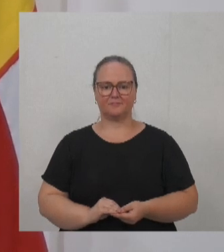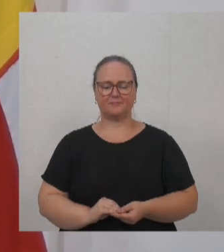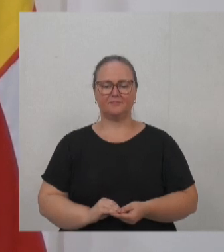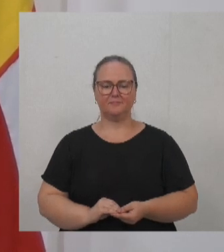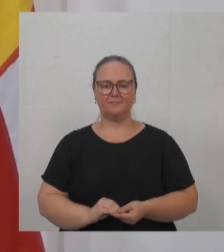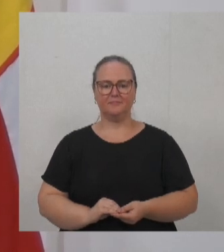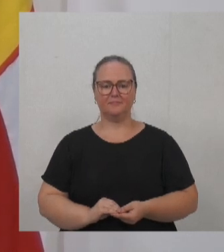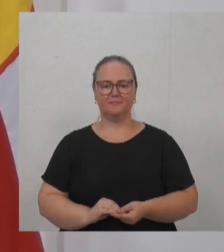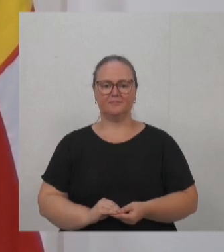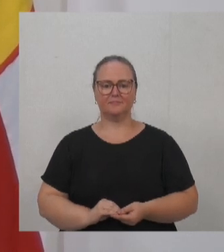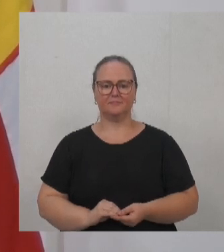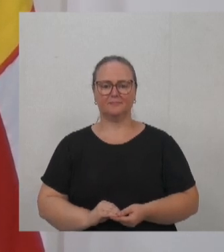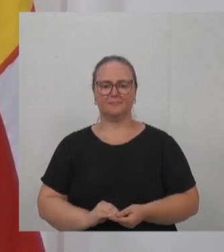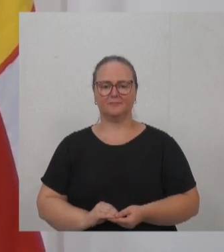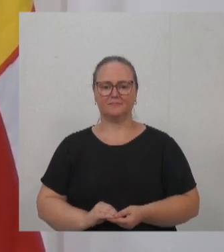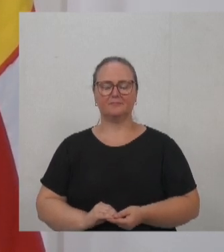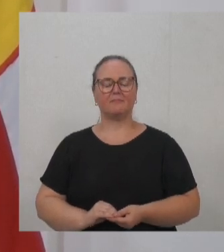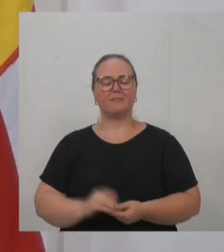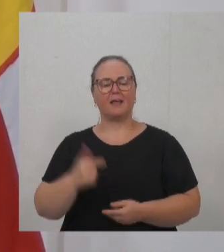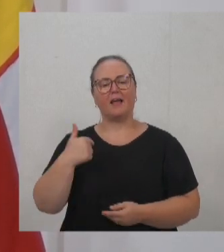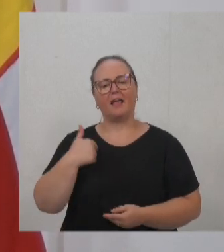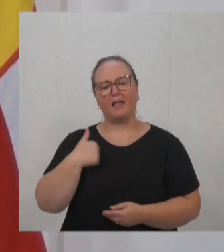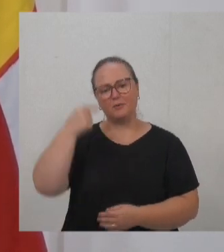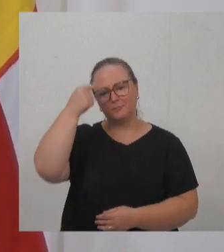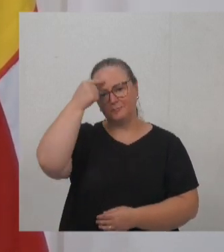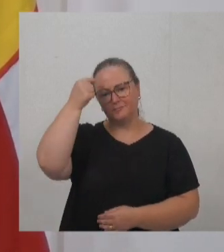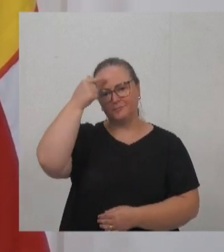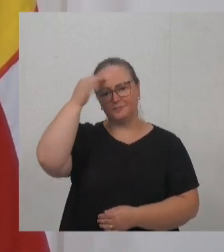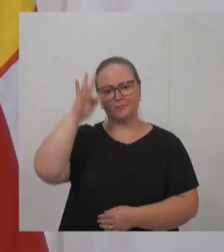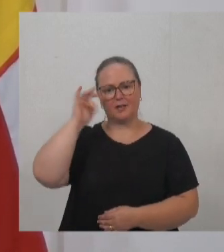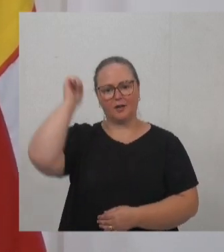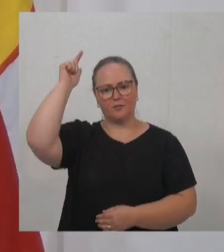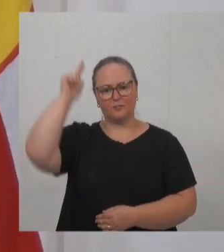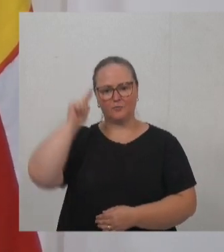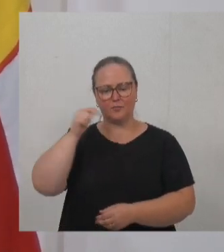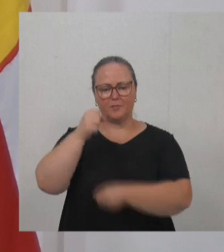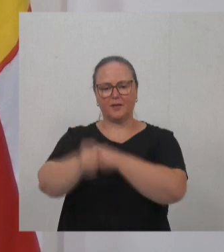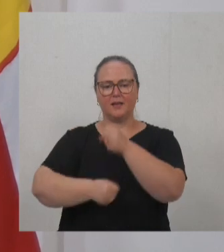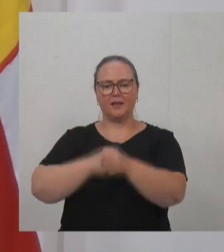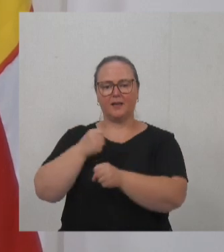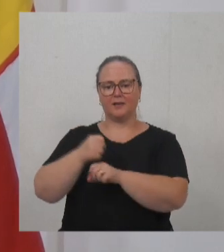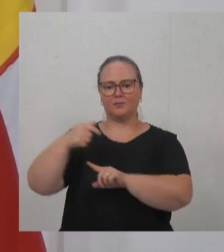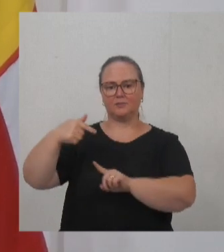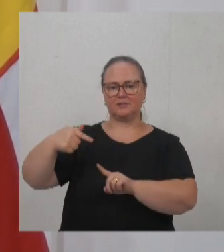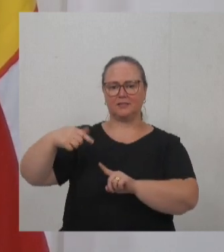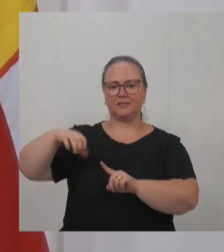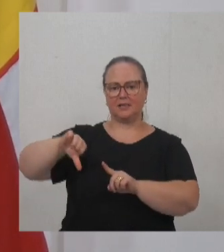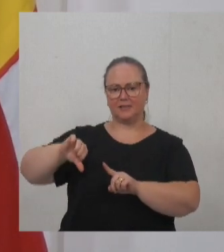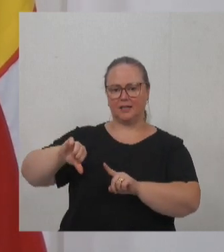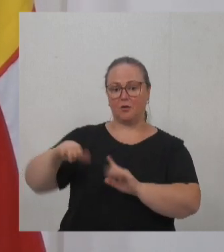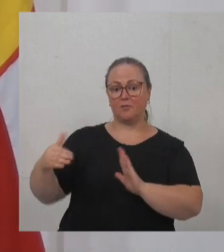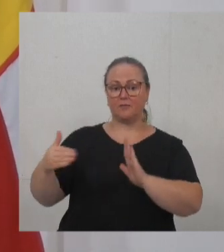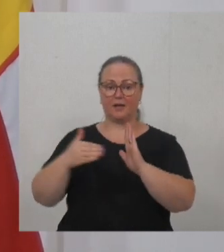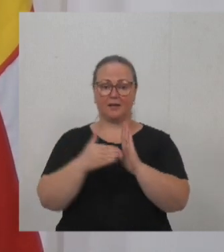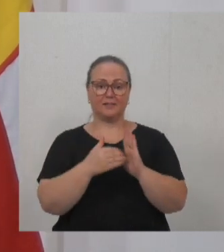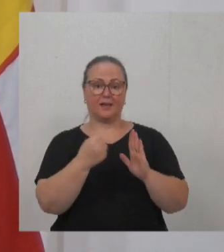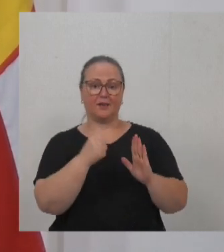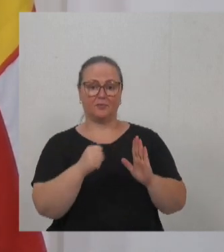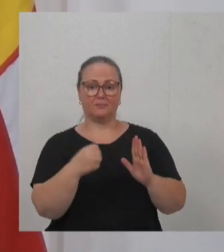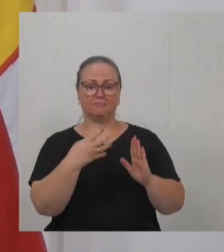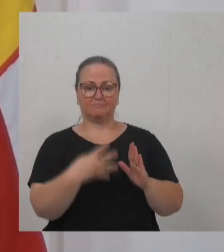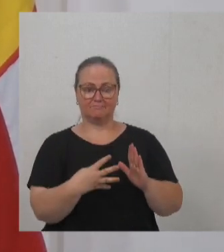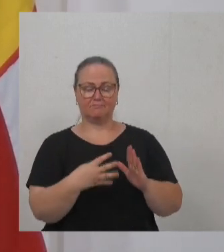fiz a minha faculdade aqui na FURB, de 79 a 84, conheci grandes figuras, muitos